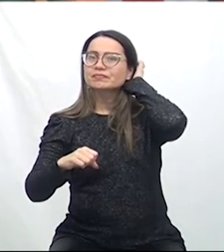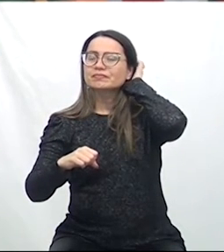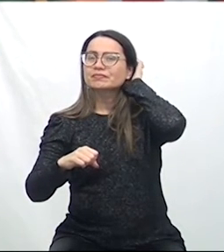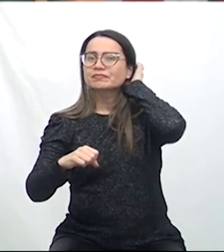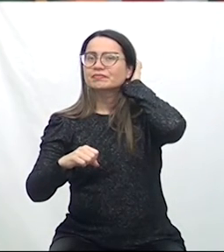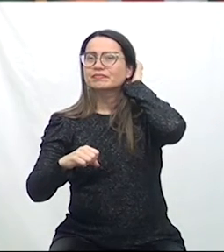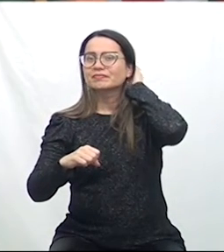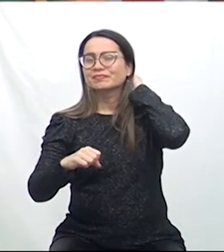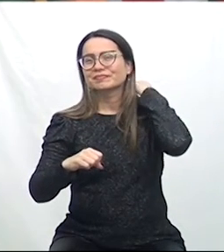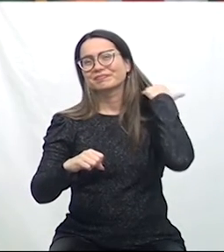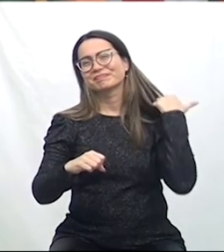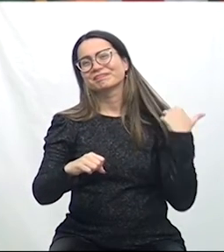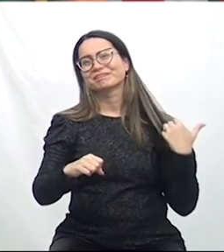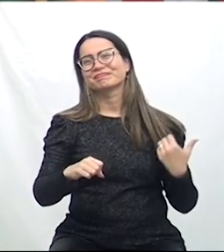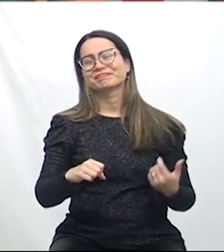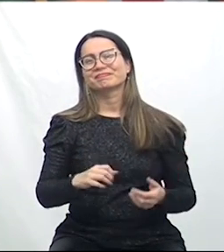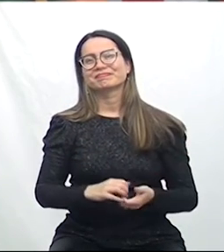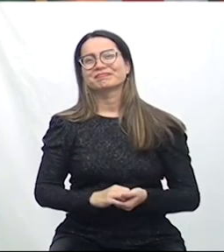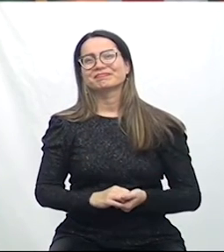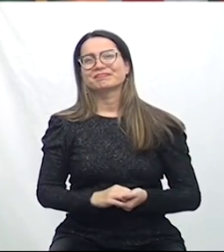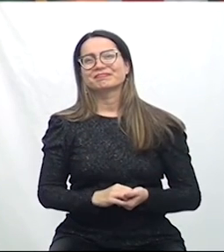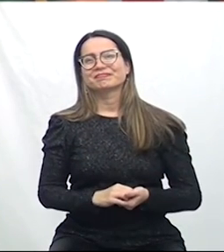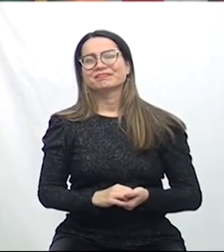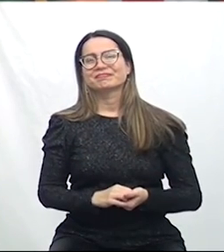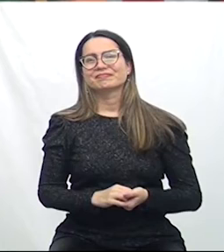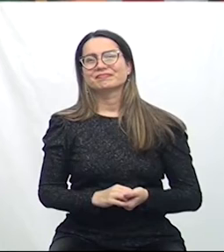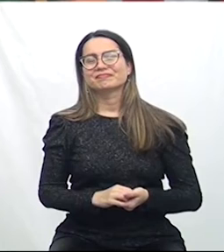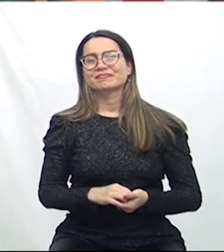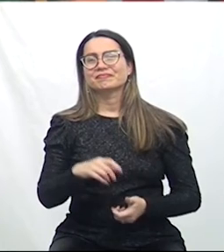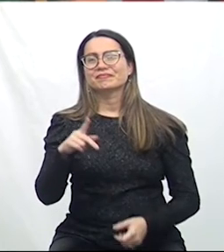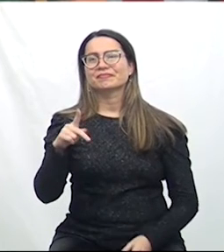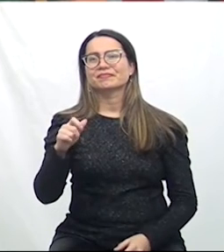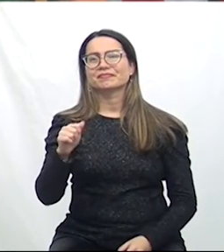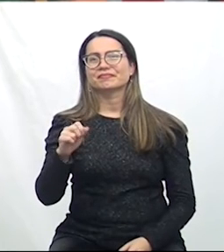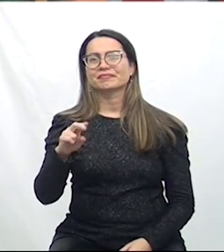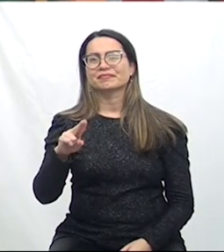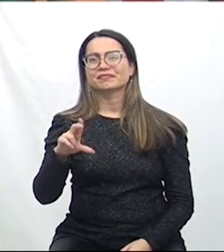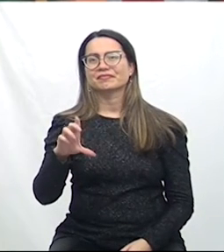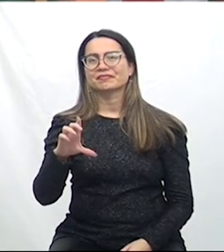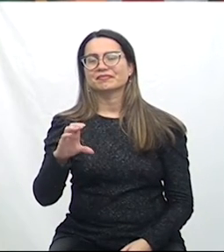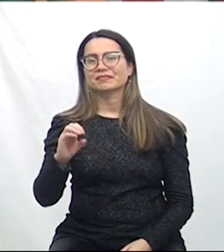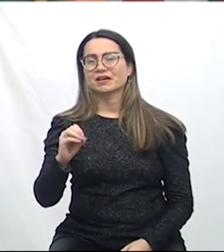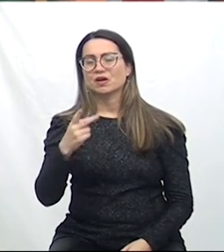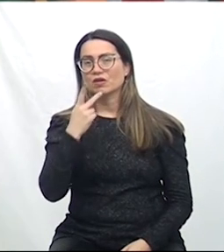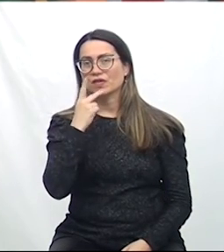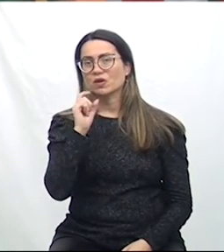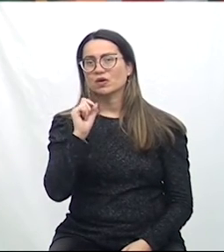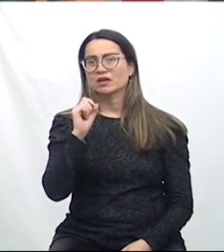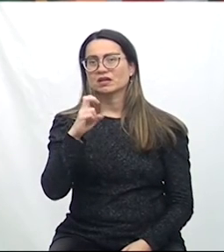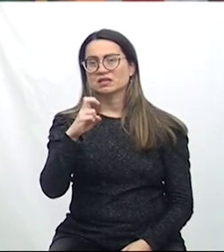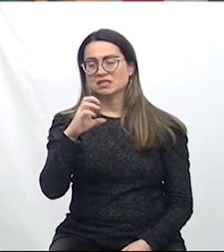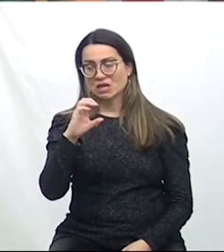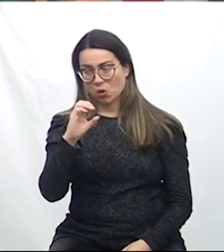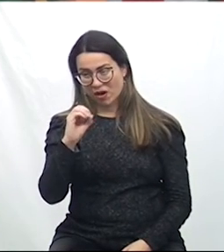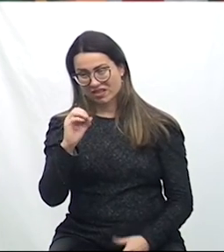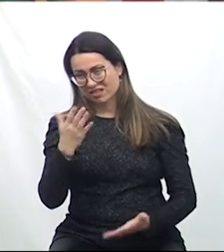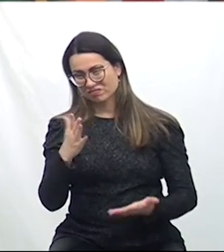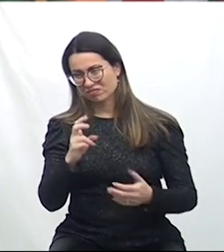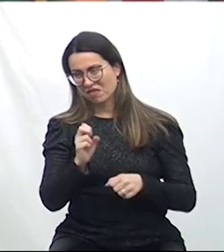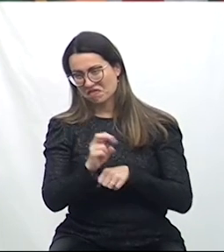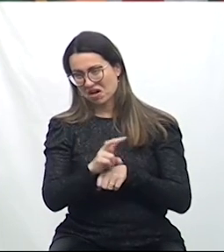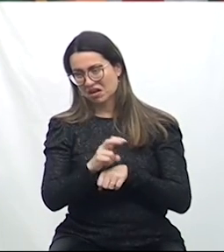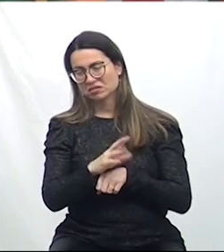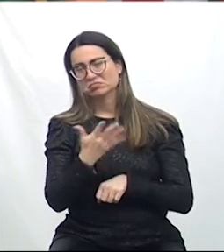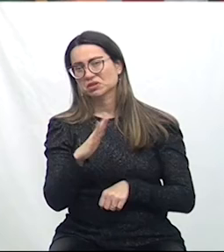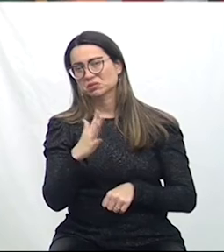o pastor Paulo Ferrarese falou que 50... Olha, é o mínimo que a gente precisa para a nossa cidade.